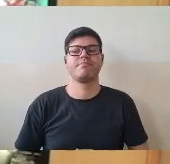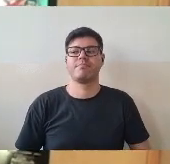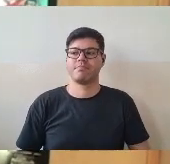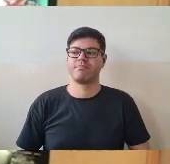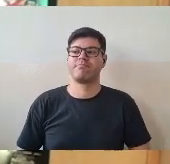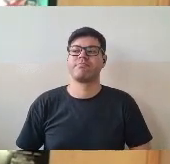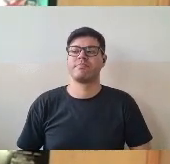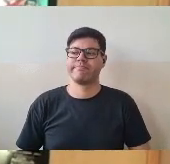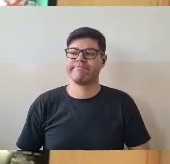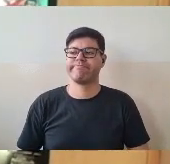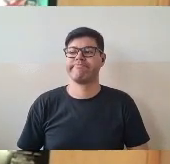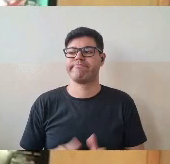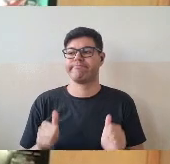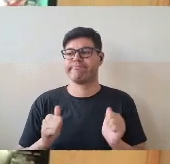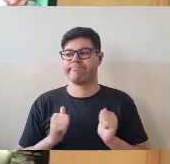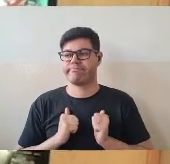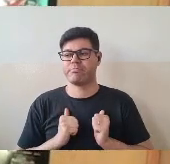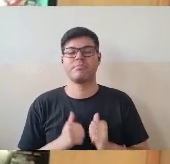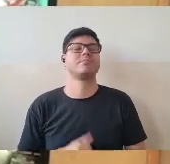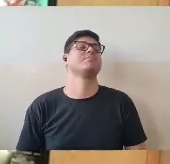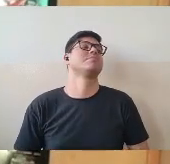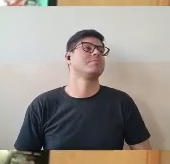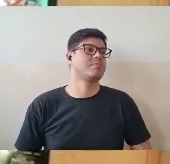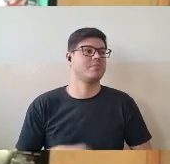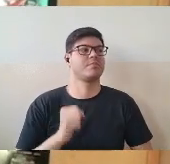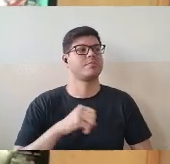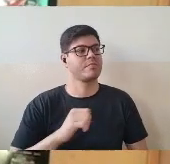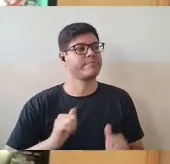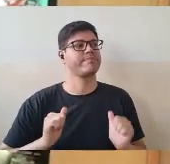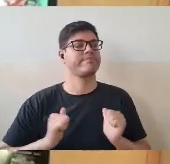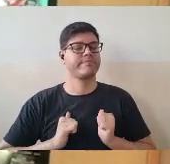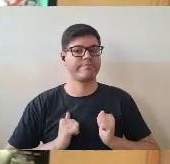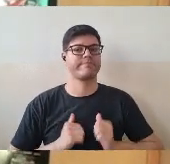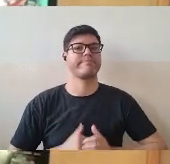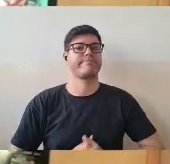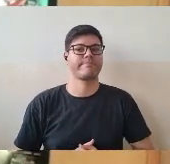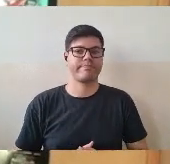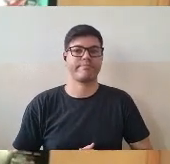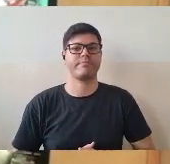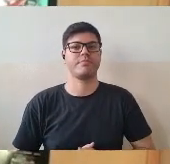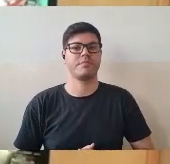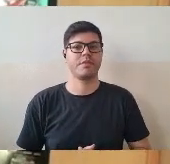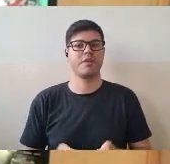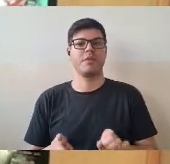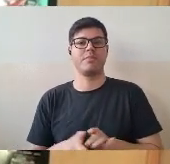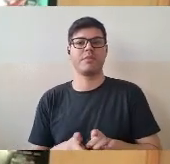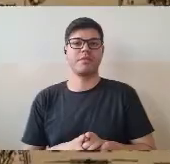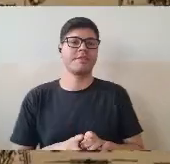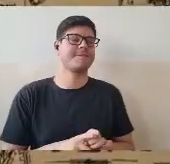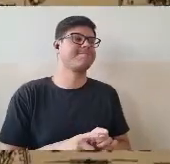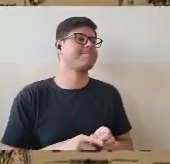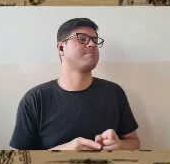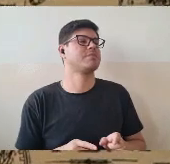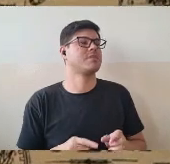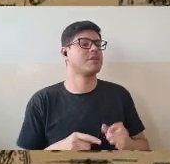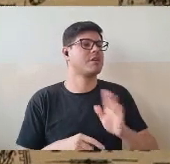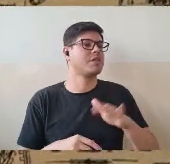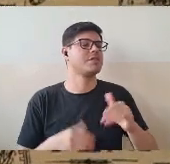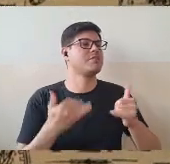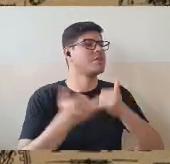ter uma infância saudável. Você está entendendo? É. Além do que? Distúrbios, do apetite, distúrbios Do